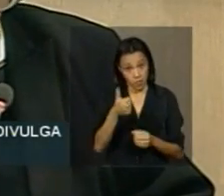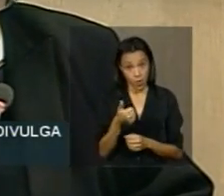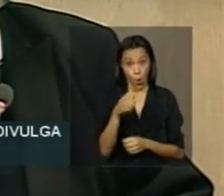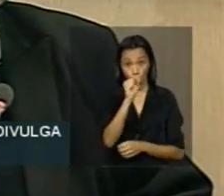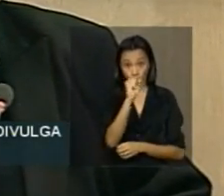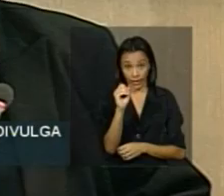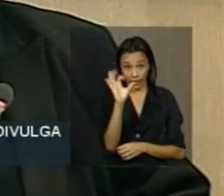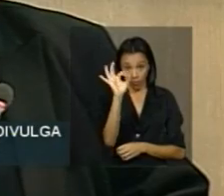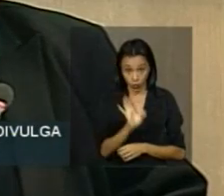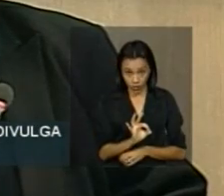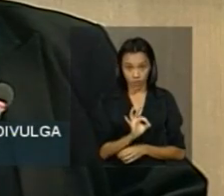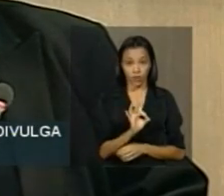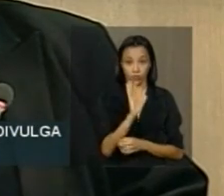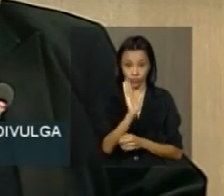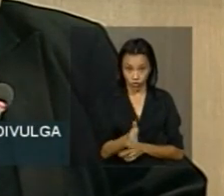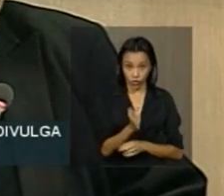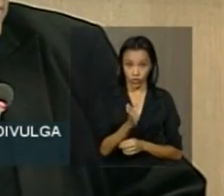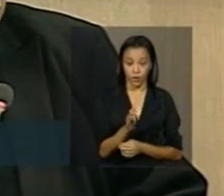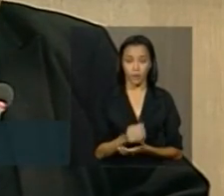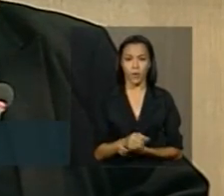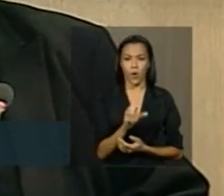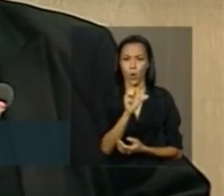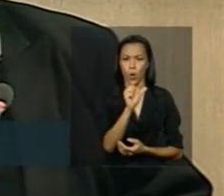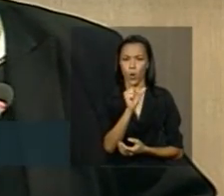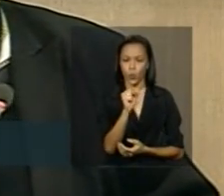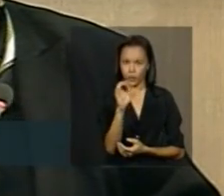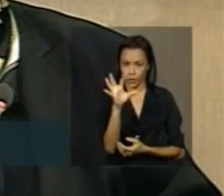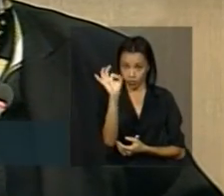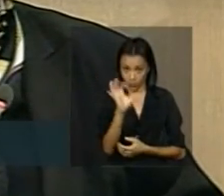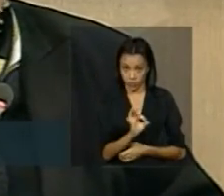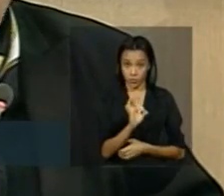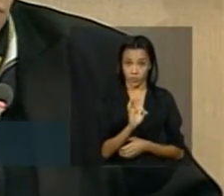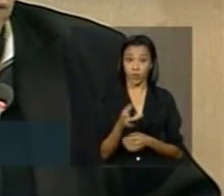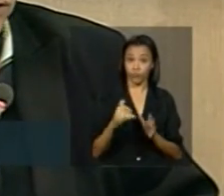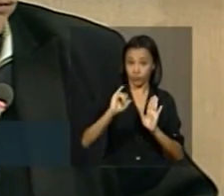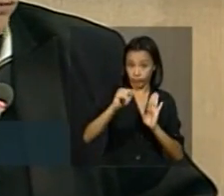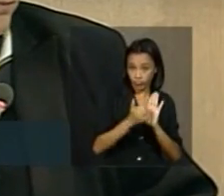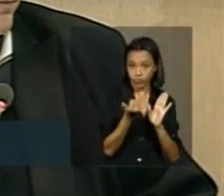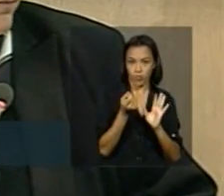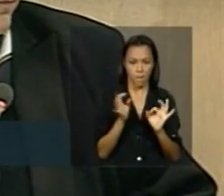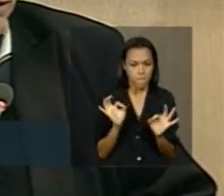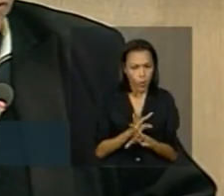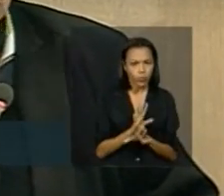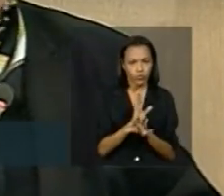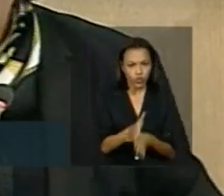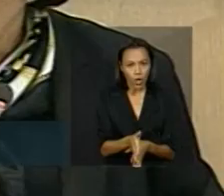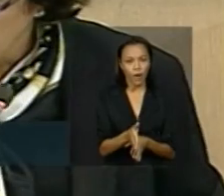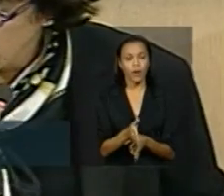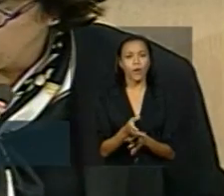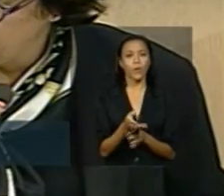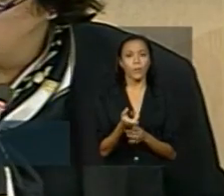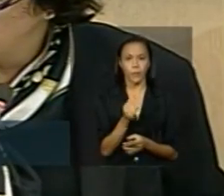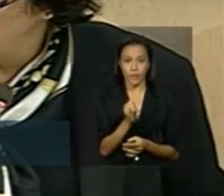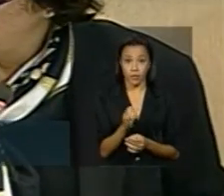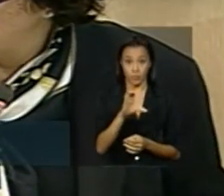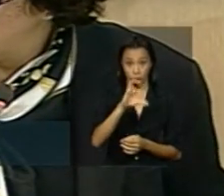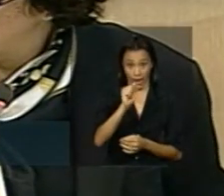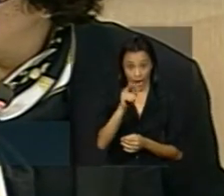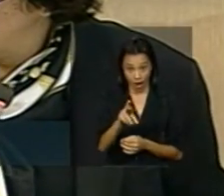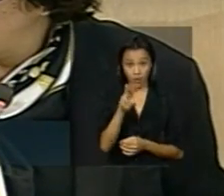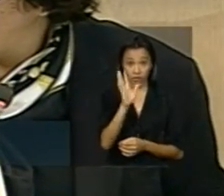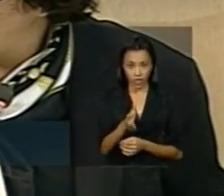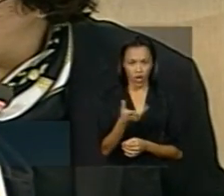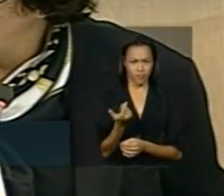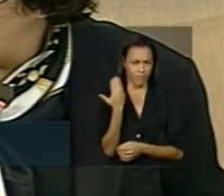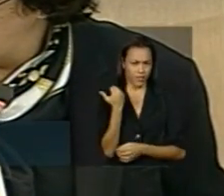80% do cadastro ambiental rural tem 80% do cadastro ambiental Rural concluído ou seja o Car aquele instrumento que nós